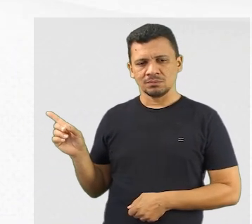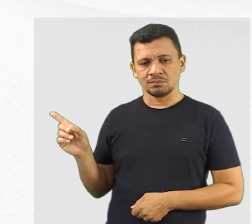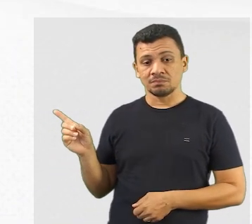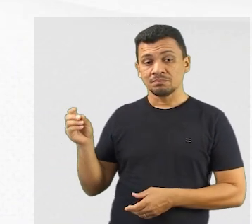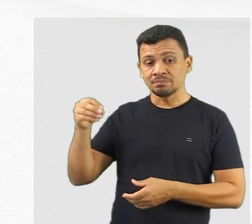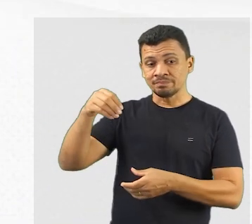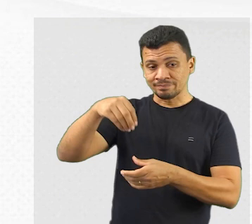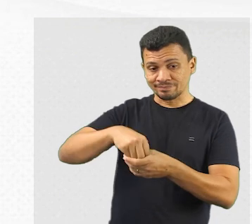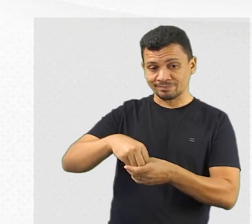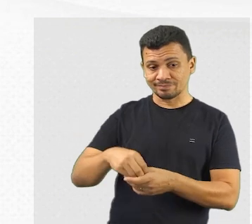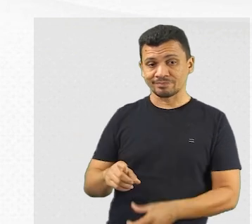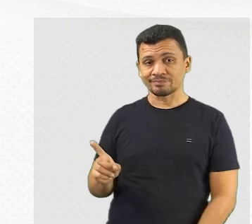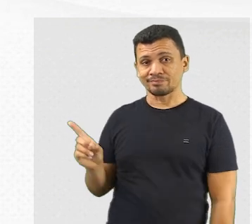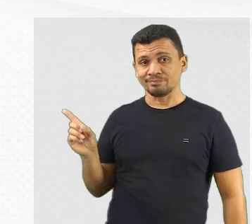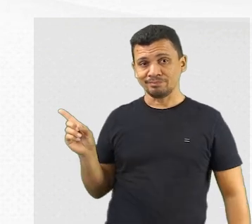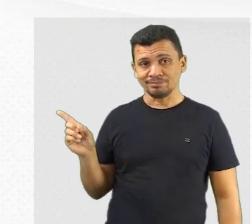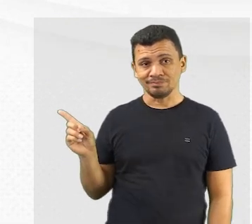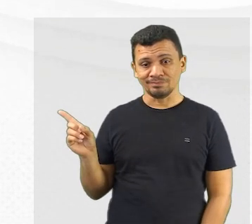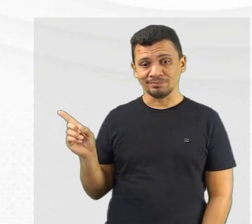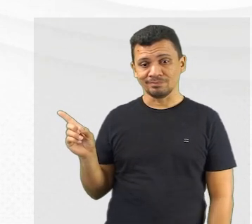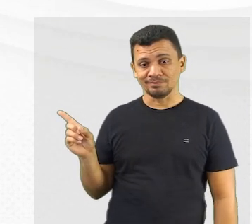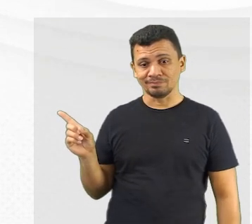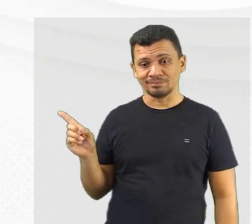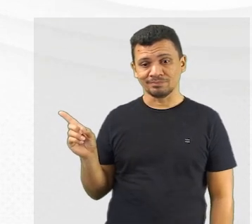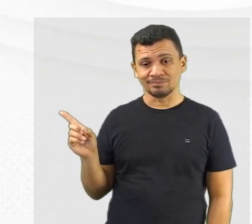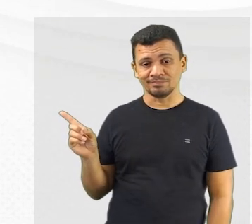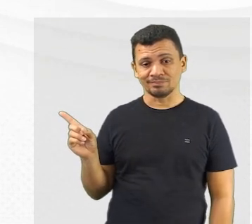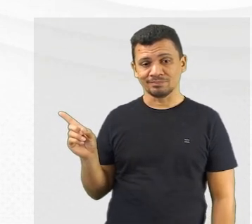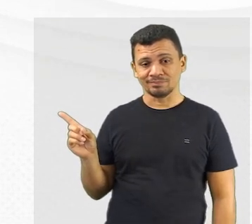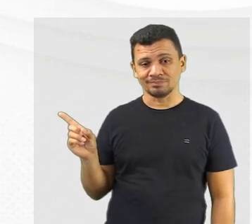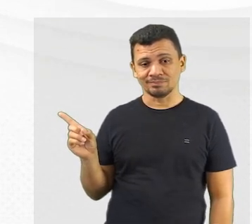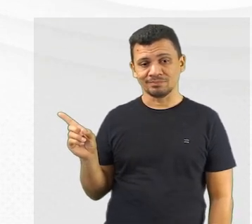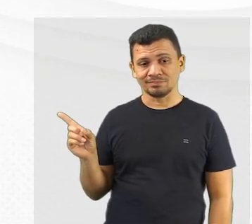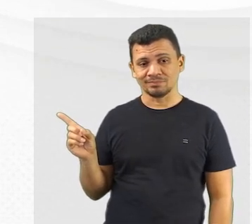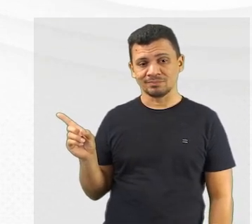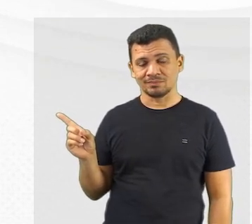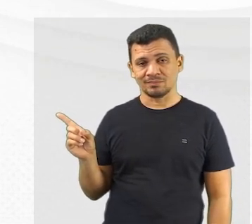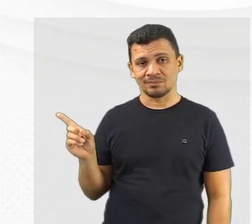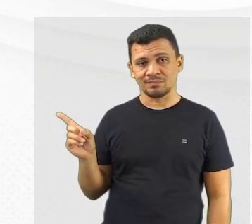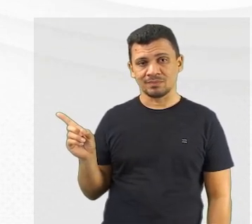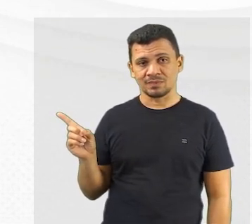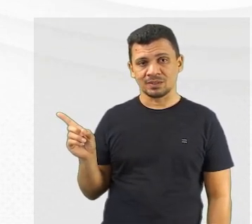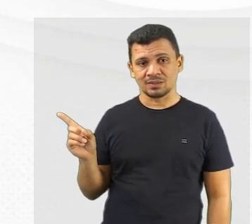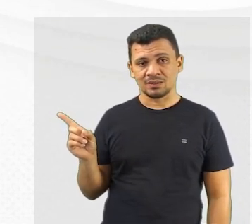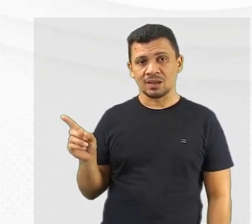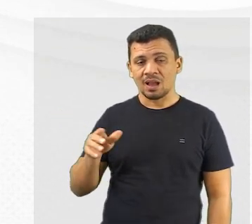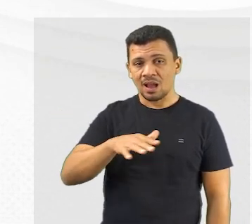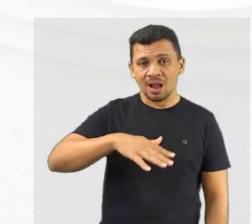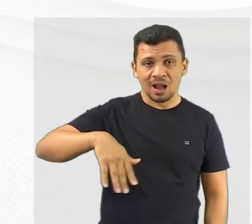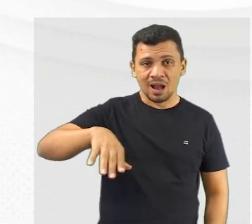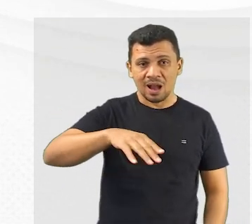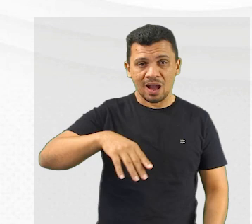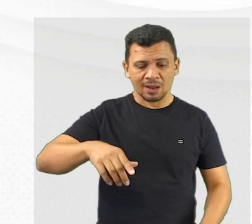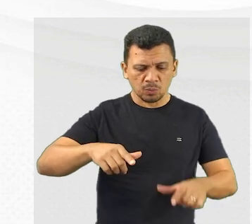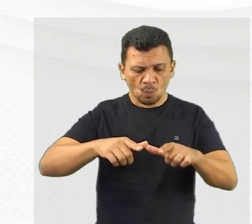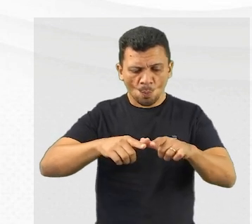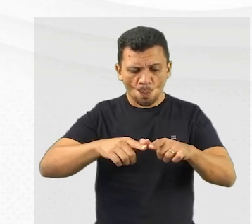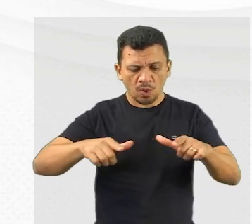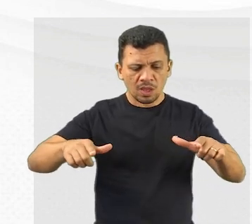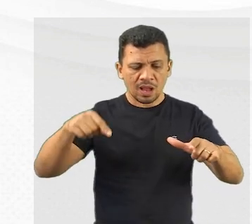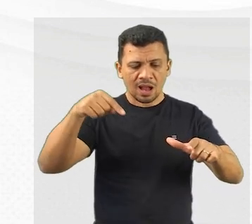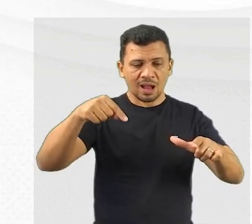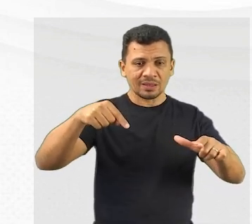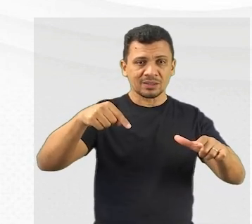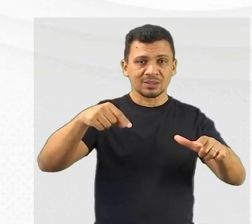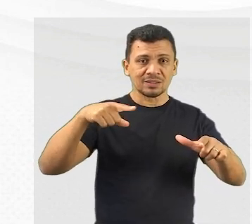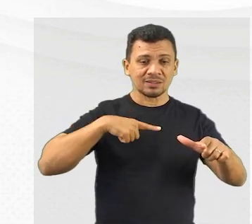Internamente, o domus romano. Né? Bem aqui está a área vazada no teto para ter iluminação dentro da